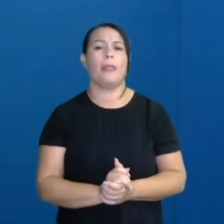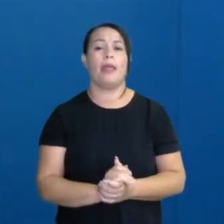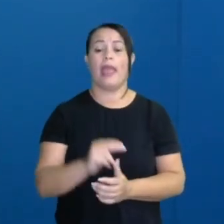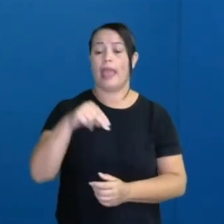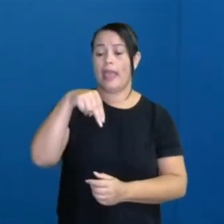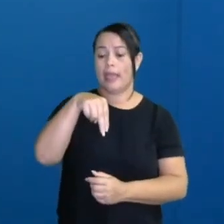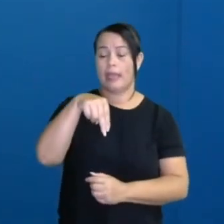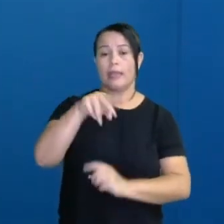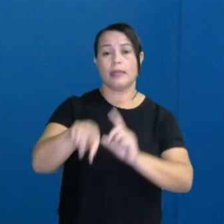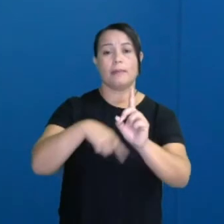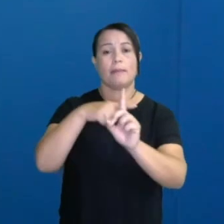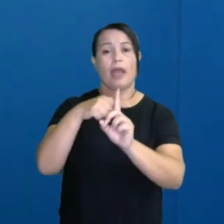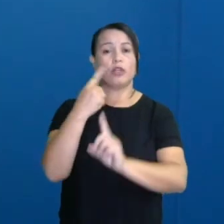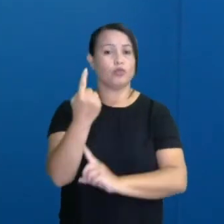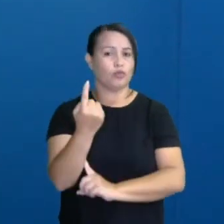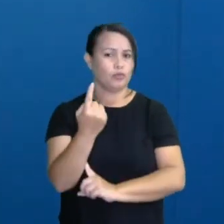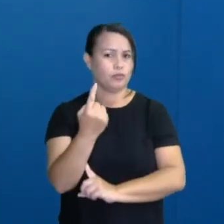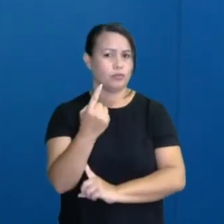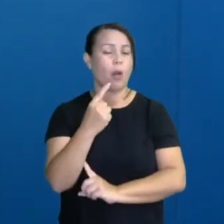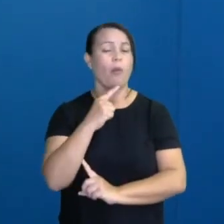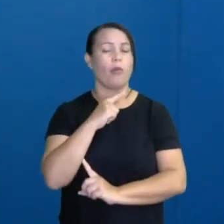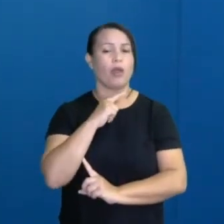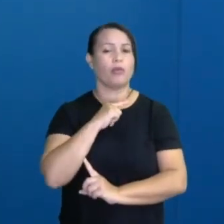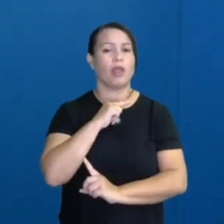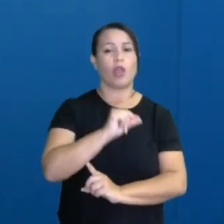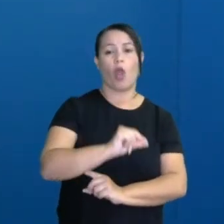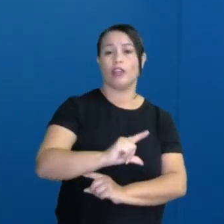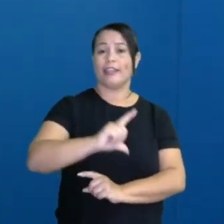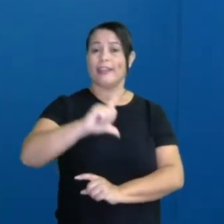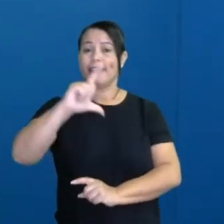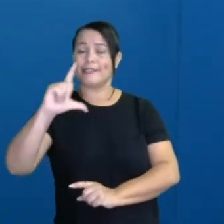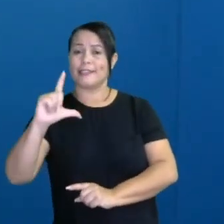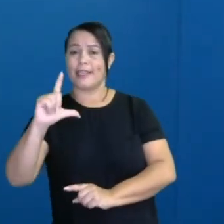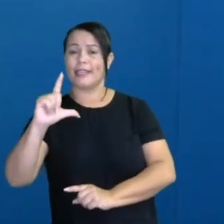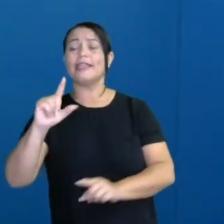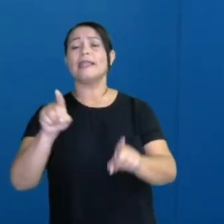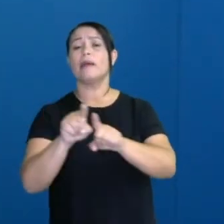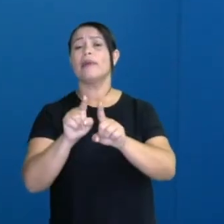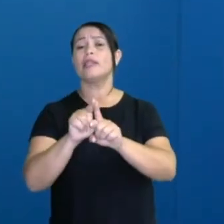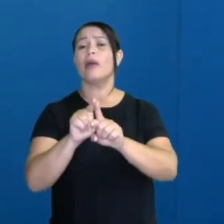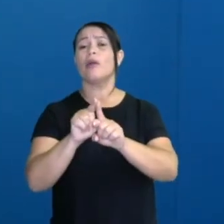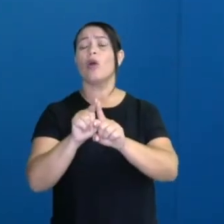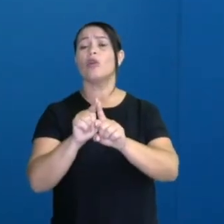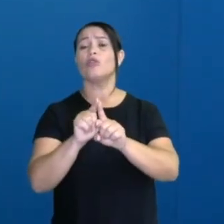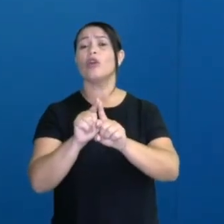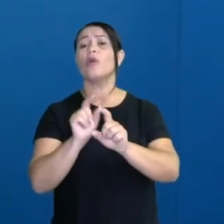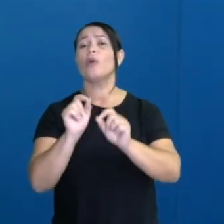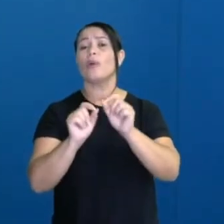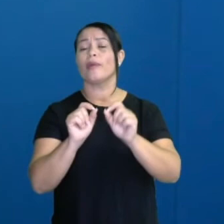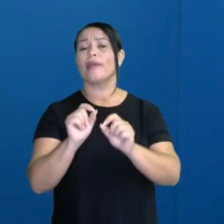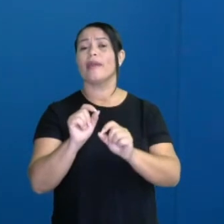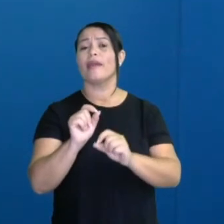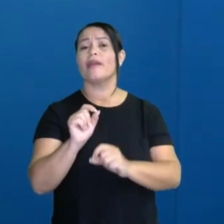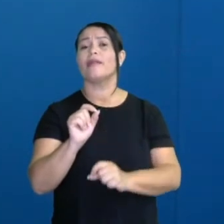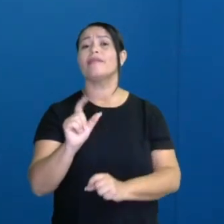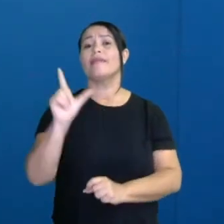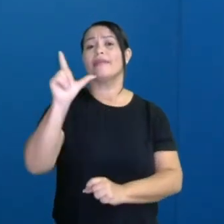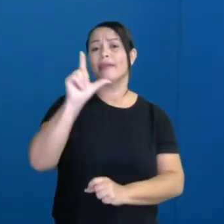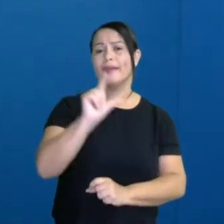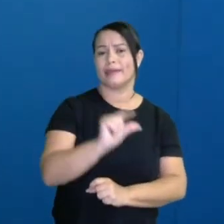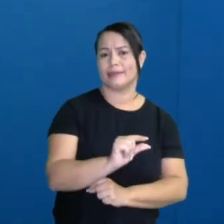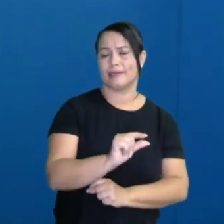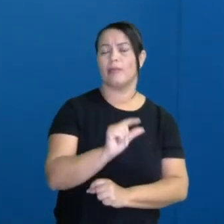N mais 1, porque eu estou em ordem crescente, e também, como está em ordem decrescente, também poderia ser N menos 1,